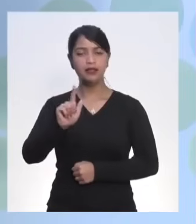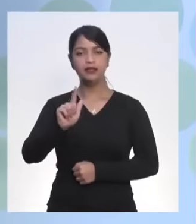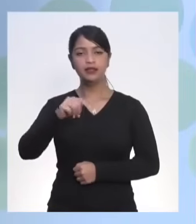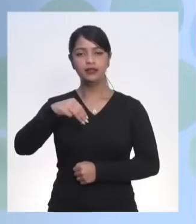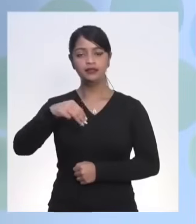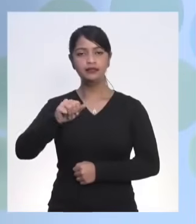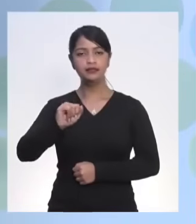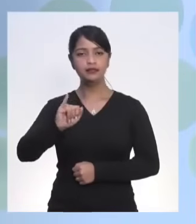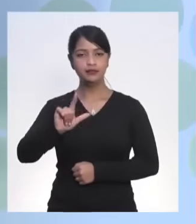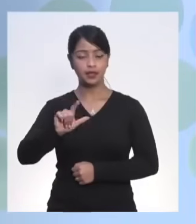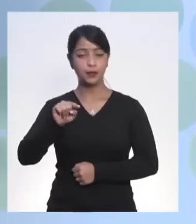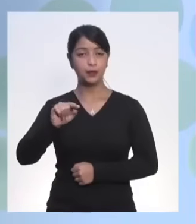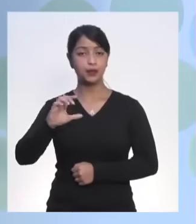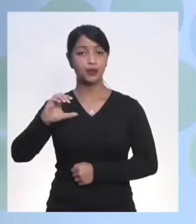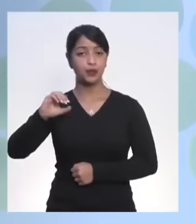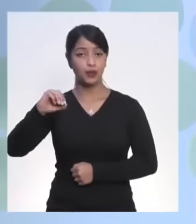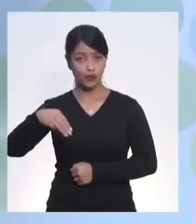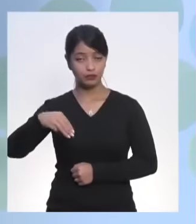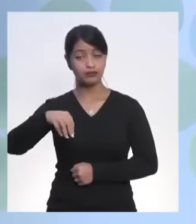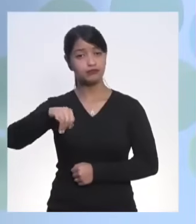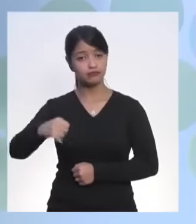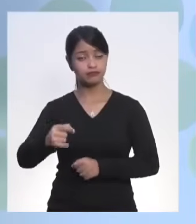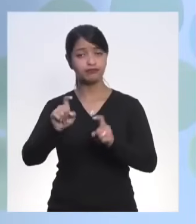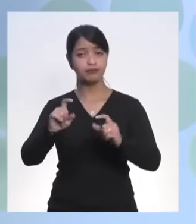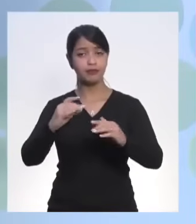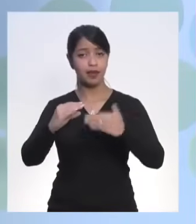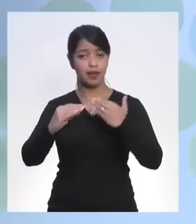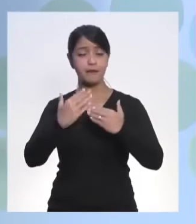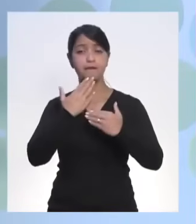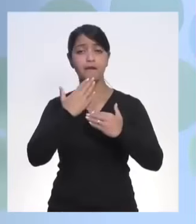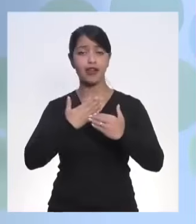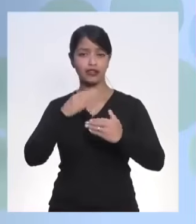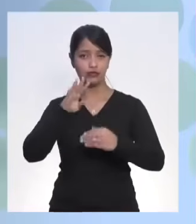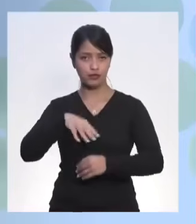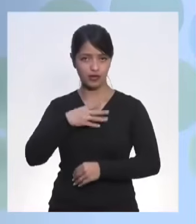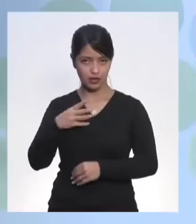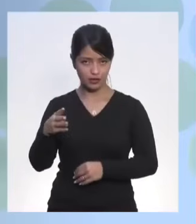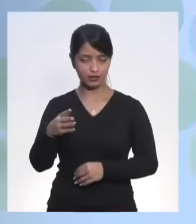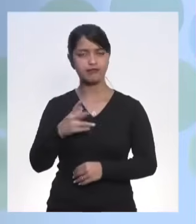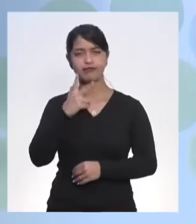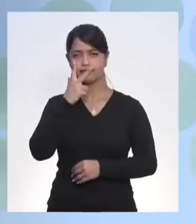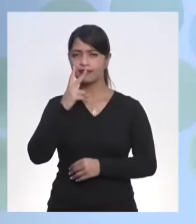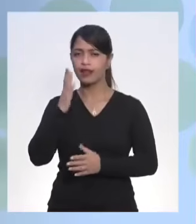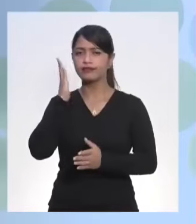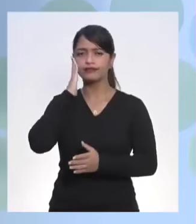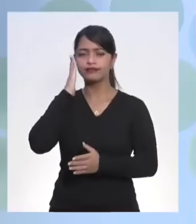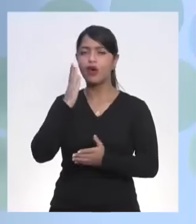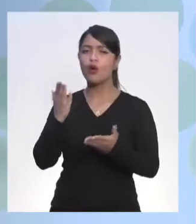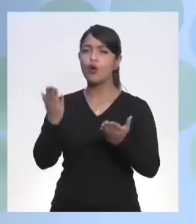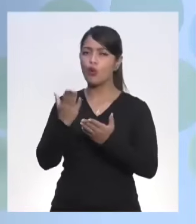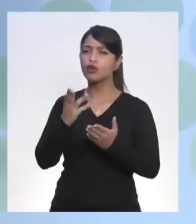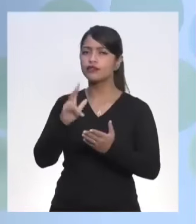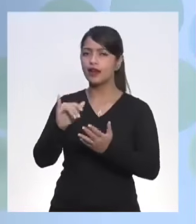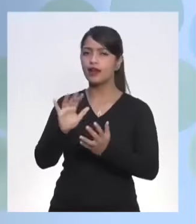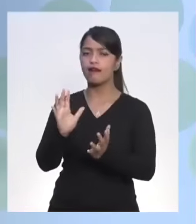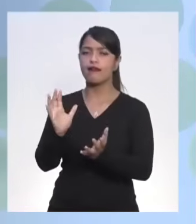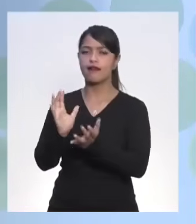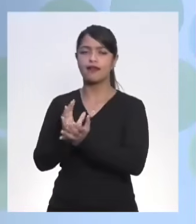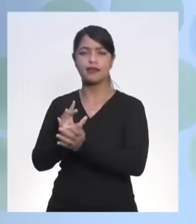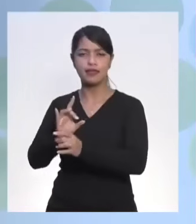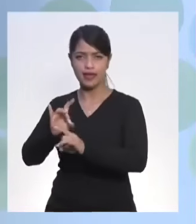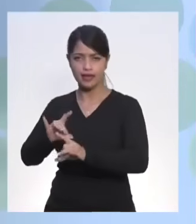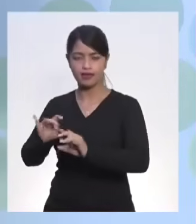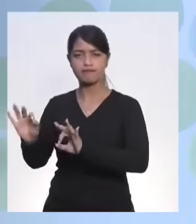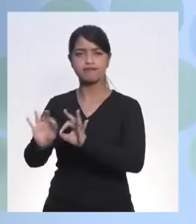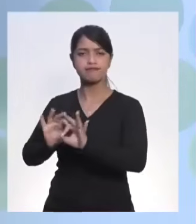cmsp.mat@gmail.com. Então, mande lá o e-mail solicitando essa planilha, que aí acredito que a equipe técnica hoje ainda encaminha para você essa